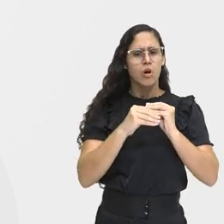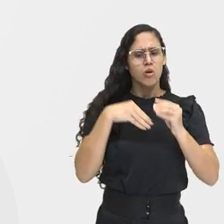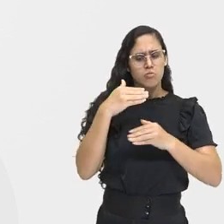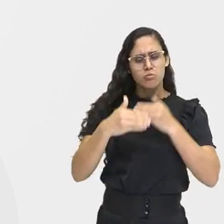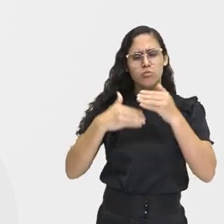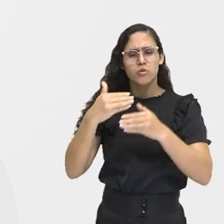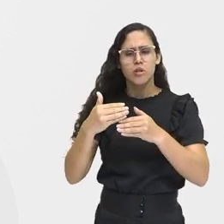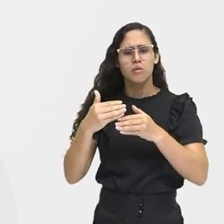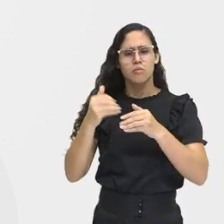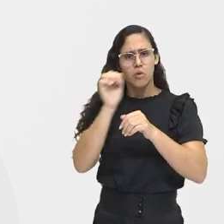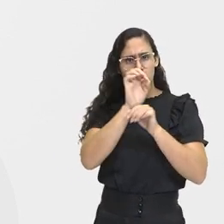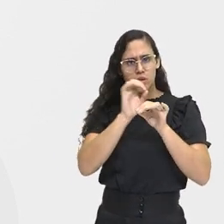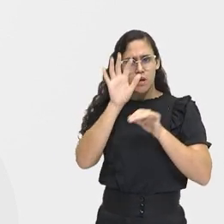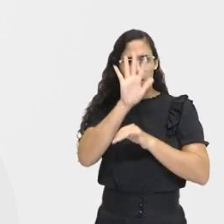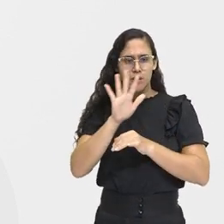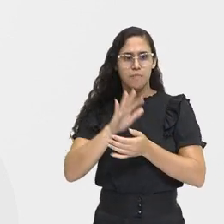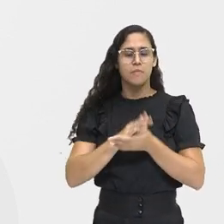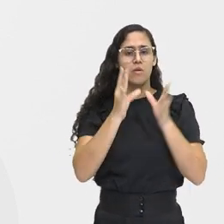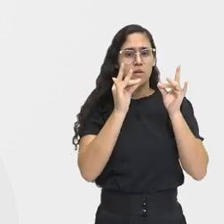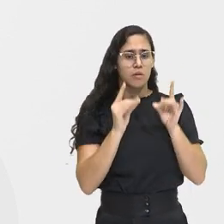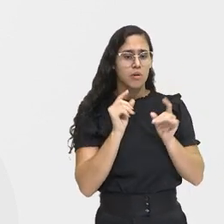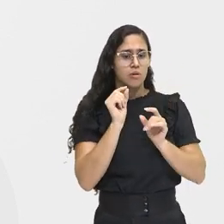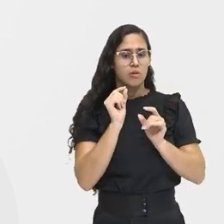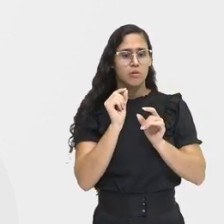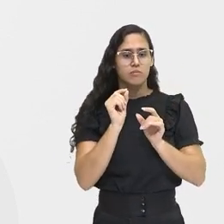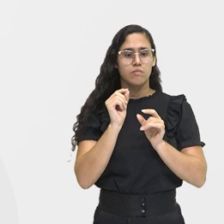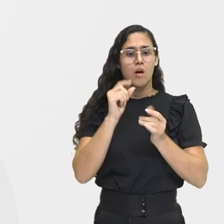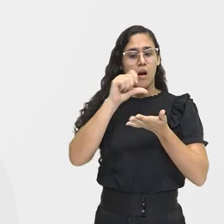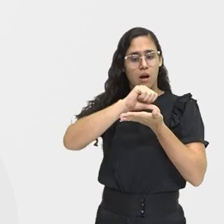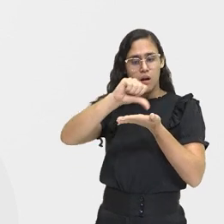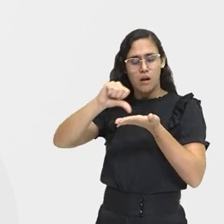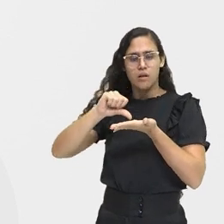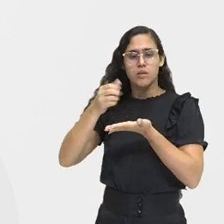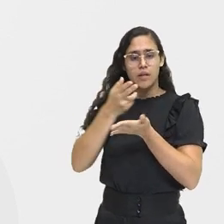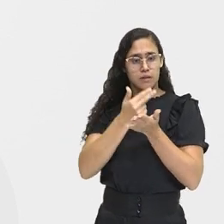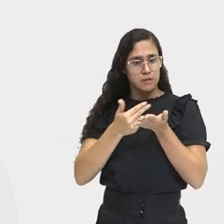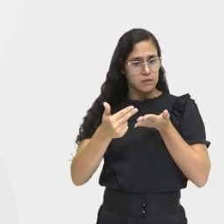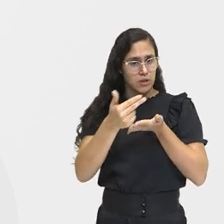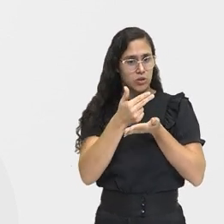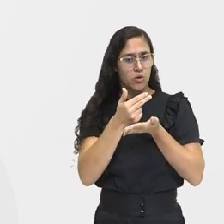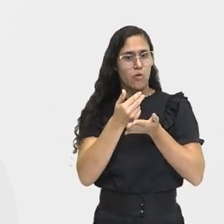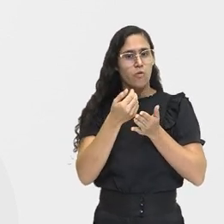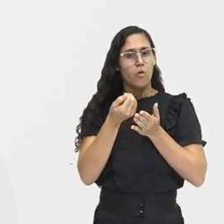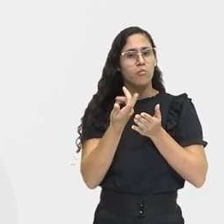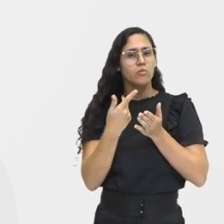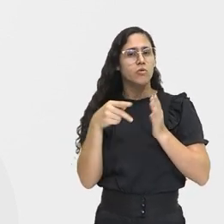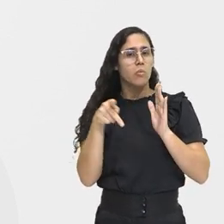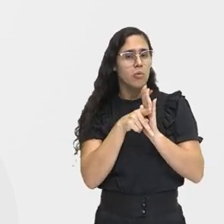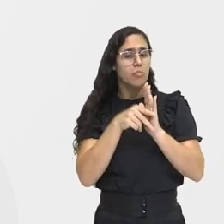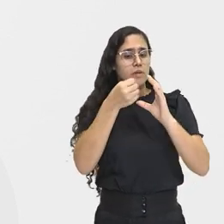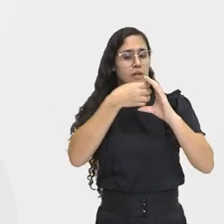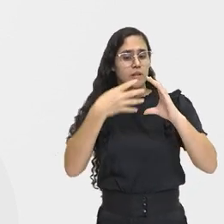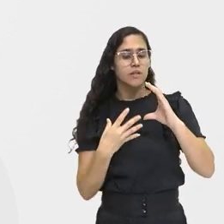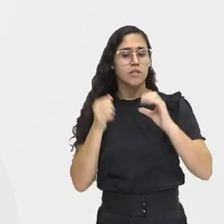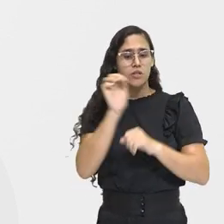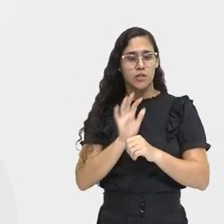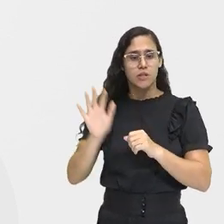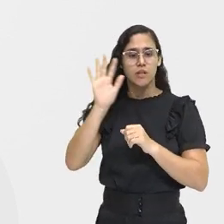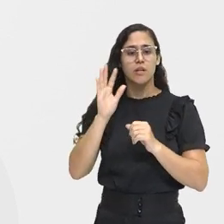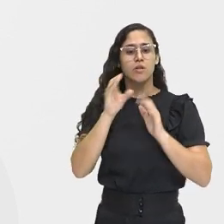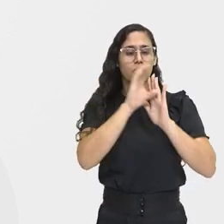e no espaço. E o detalhamento, nós temos cartografia, onde nós vamos observar os aspectos gerais e